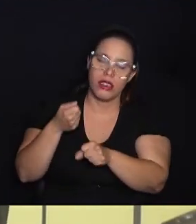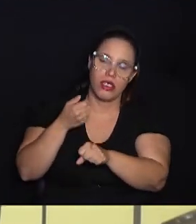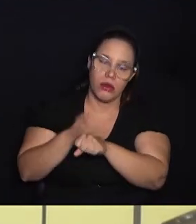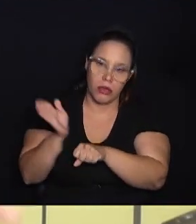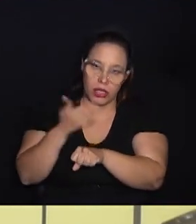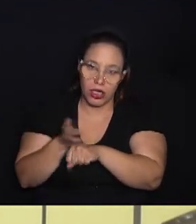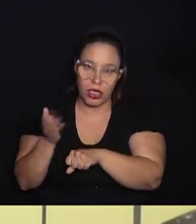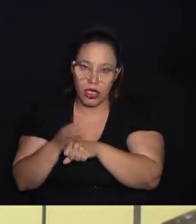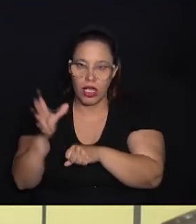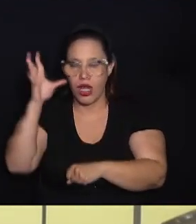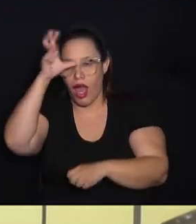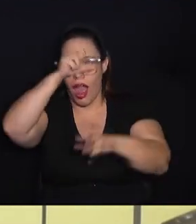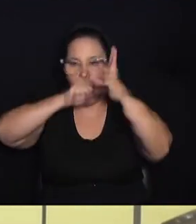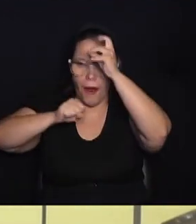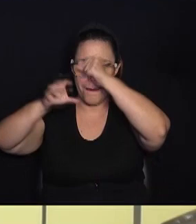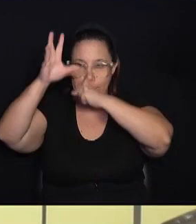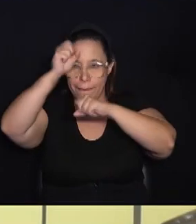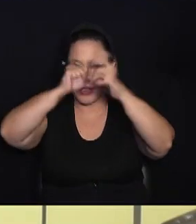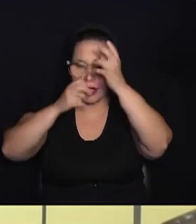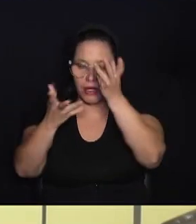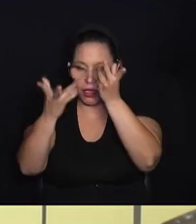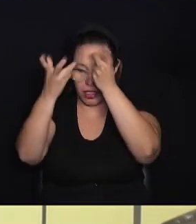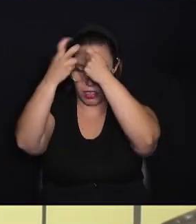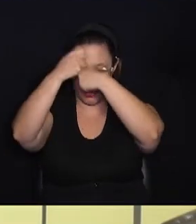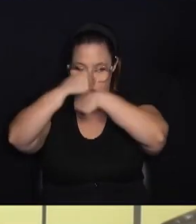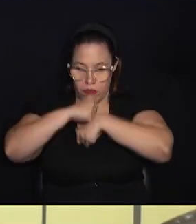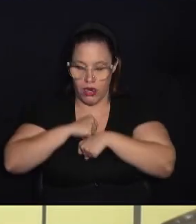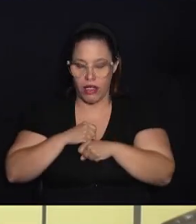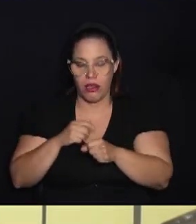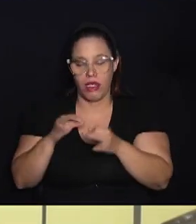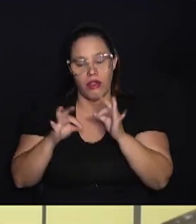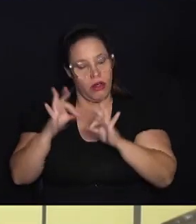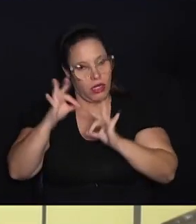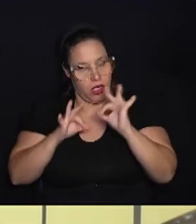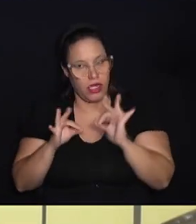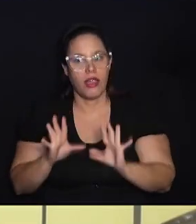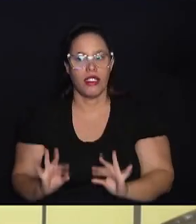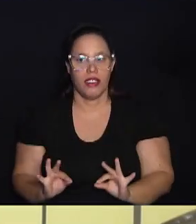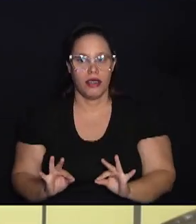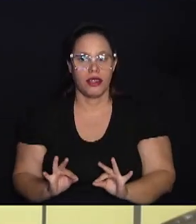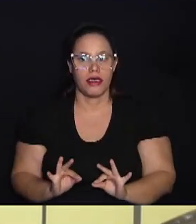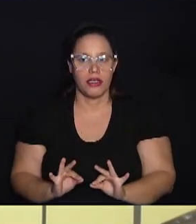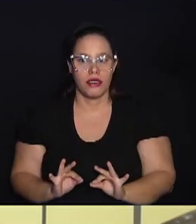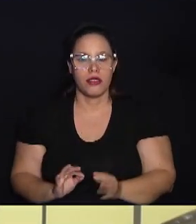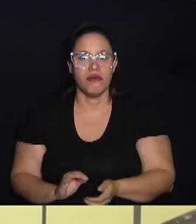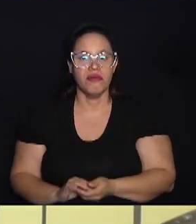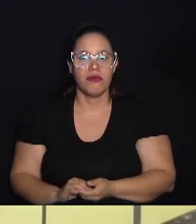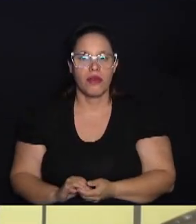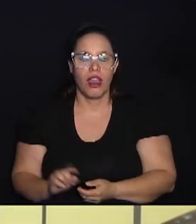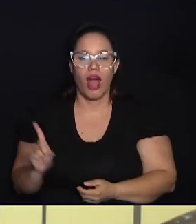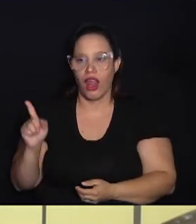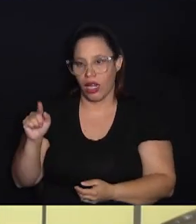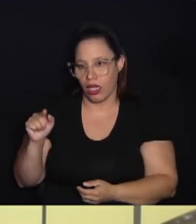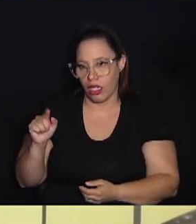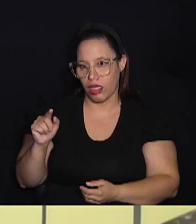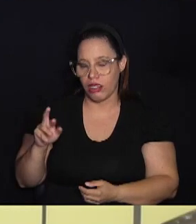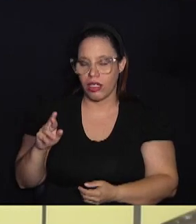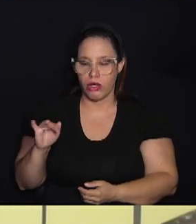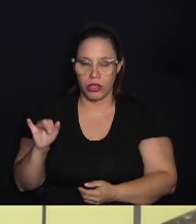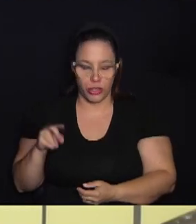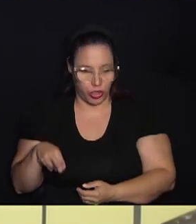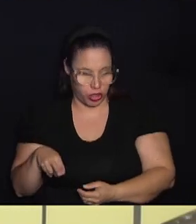aprendendo vai apreendendo a técnica e aí pode eh eh Aí sim faz parte da sua rotina do seu